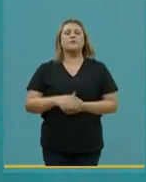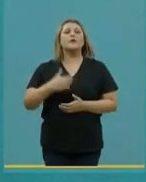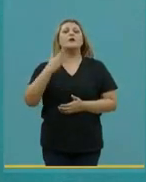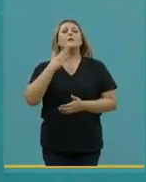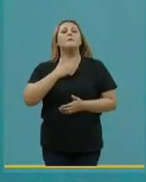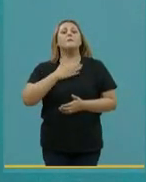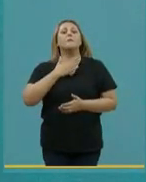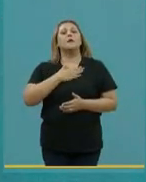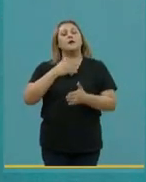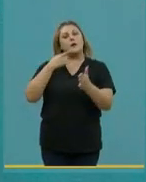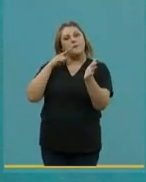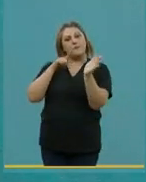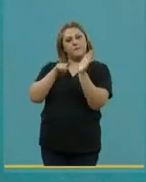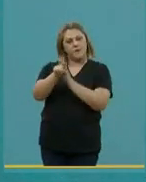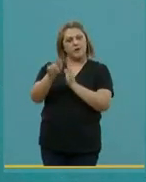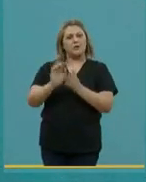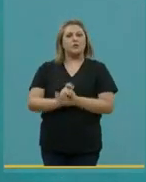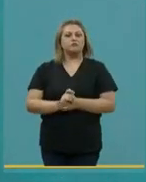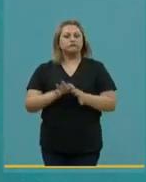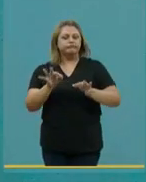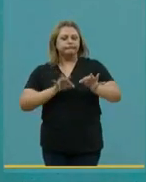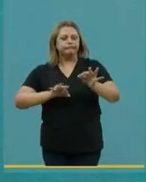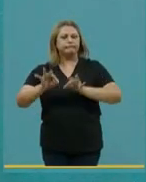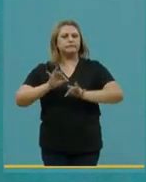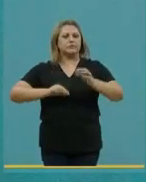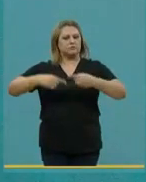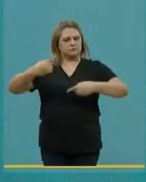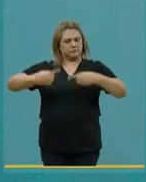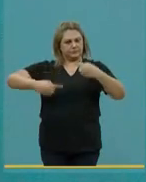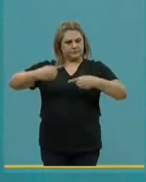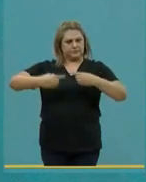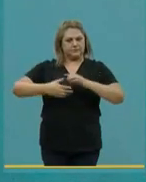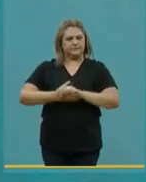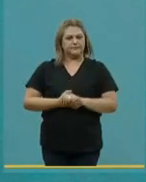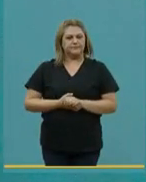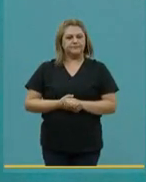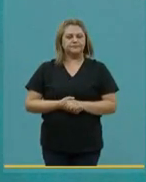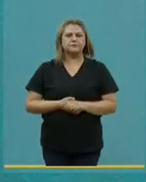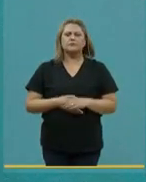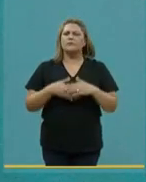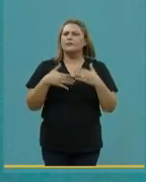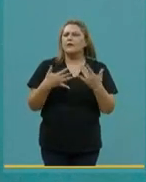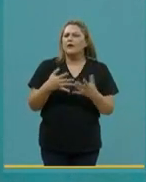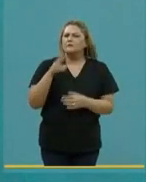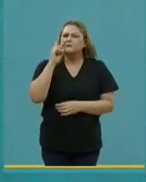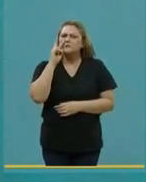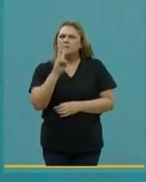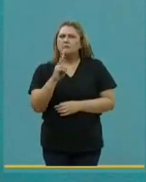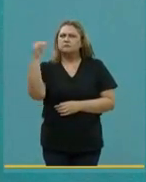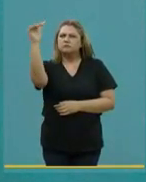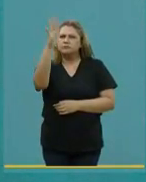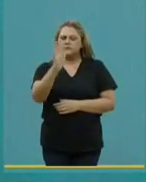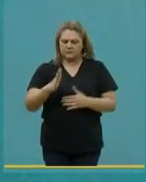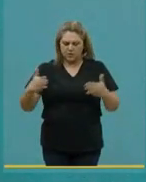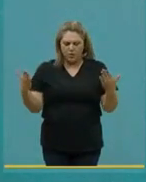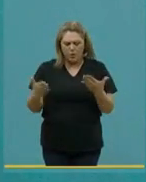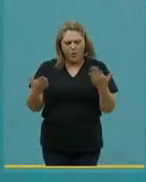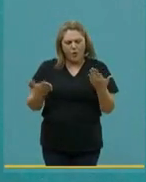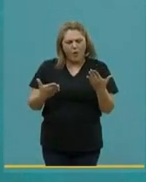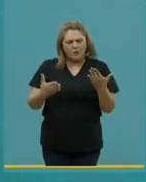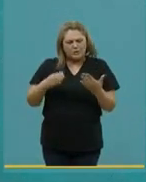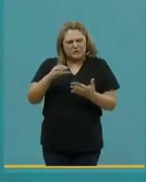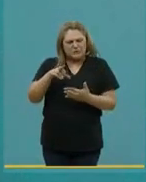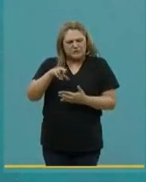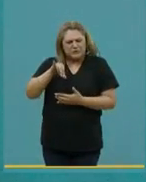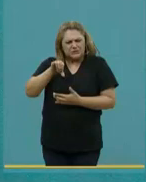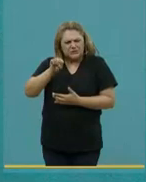reforma política se o candidato o brasil atravessa hoje uma das maiores crises de sua história seja no